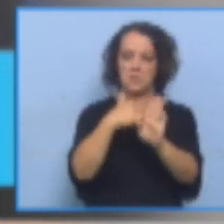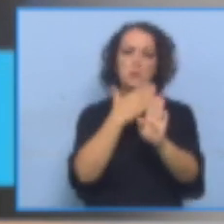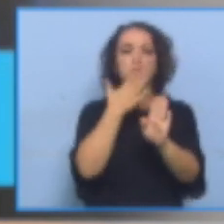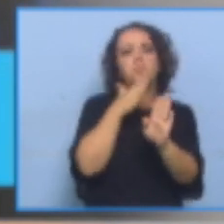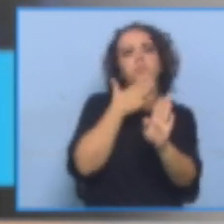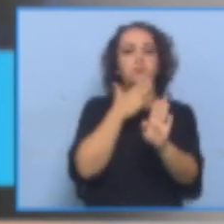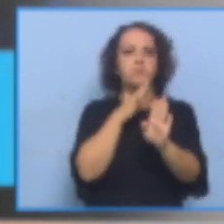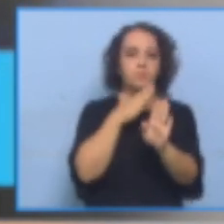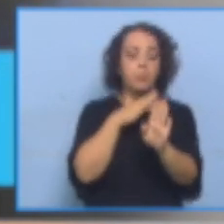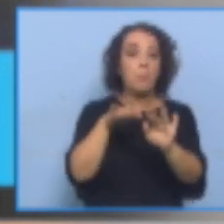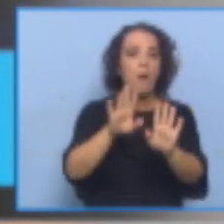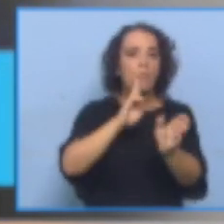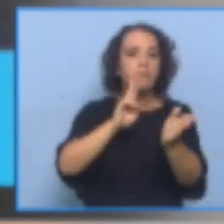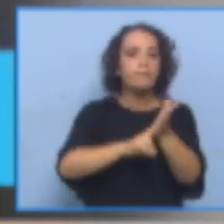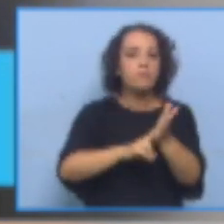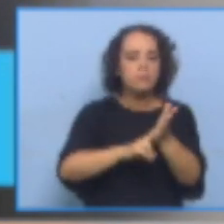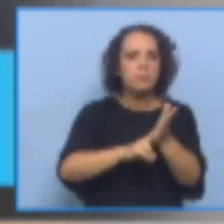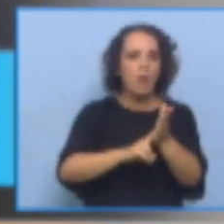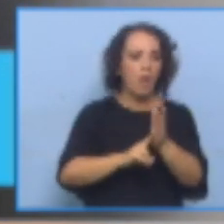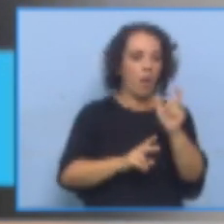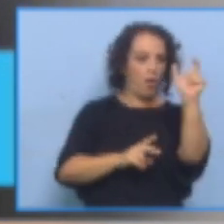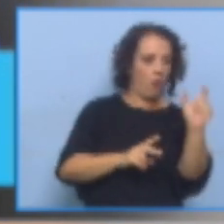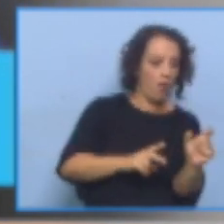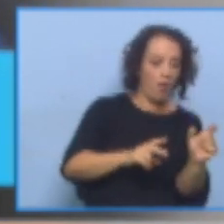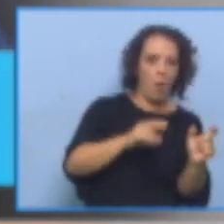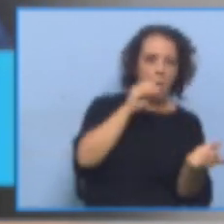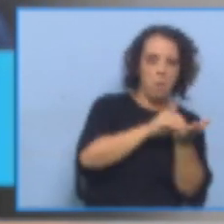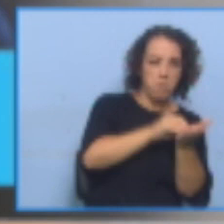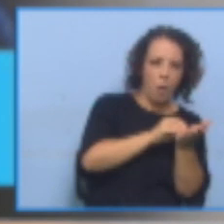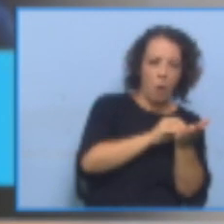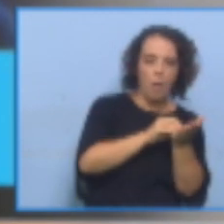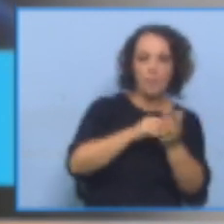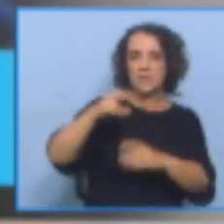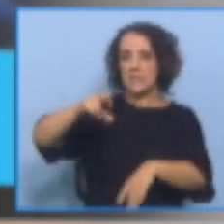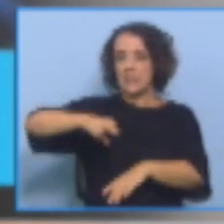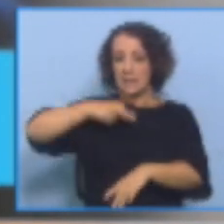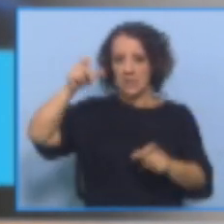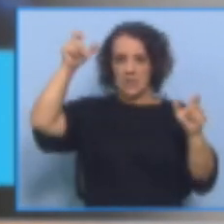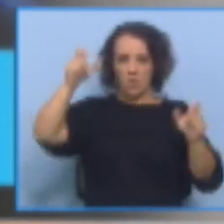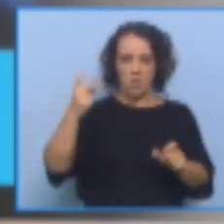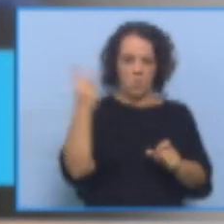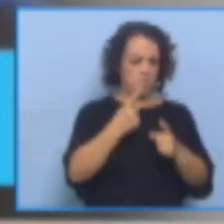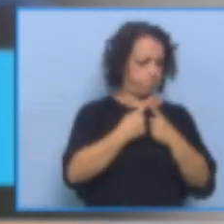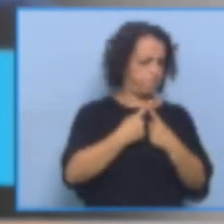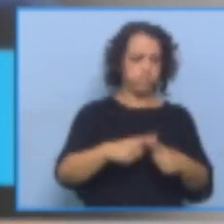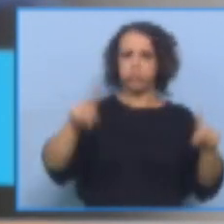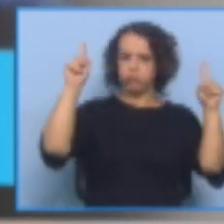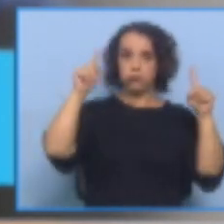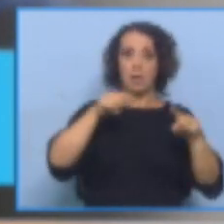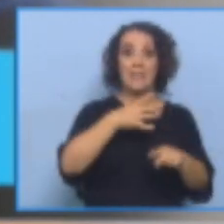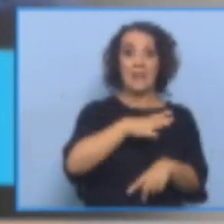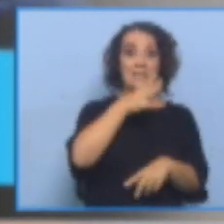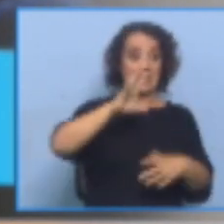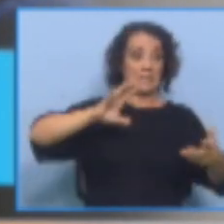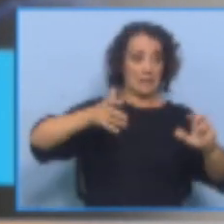favorável, digamos, mas havia uma disparidade muito grande, com os pobres a ficarem ainda mais pobres do que